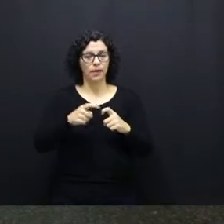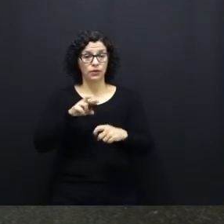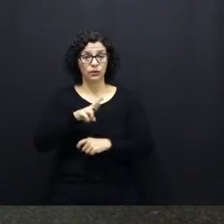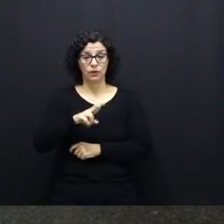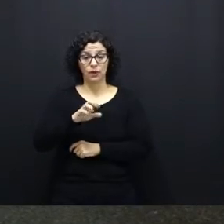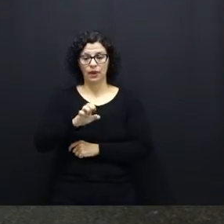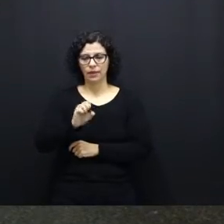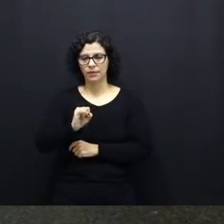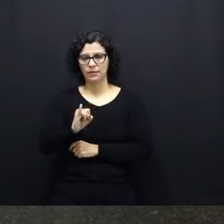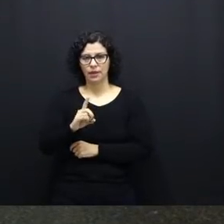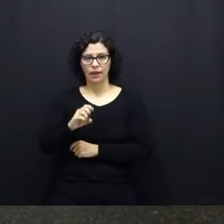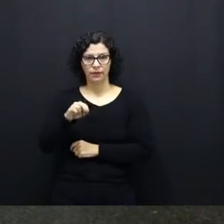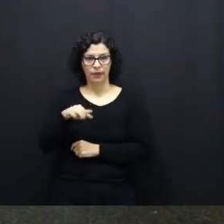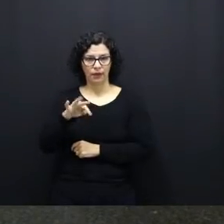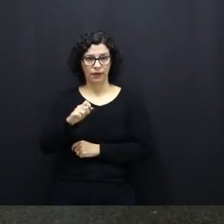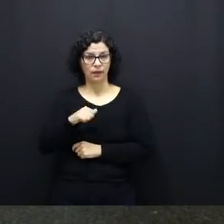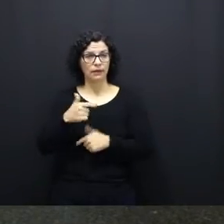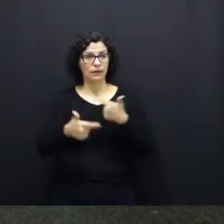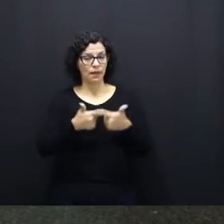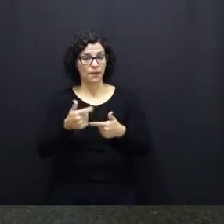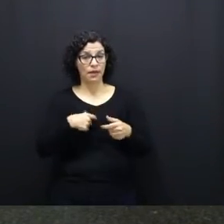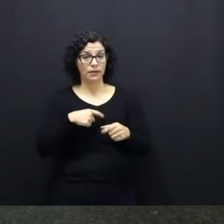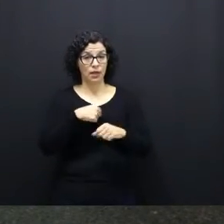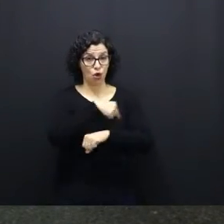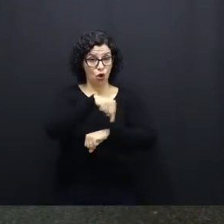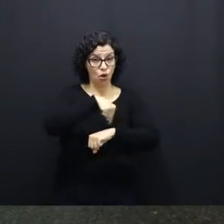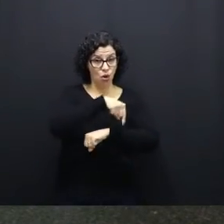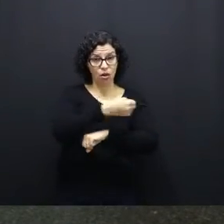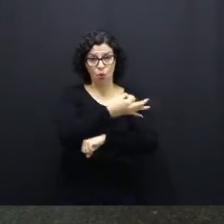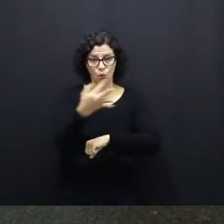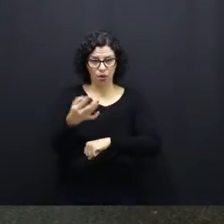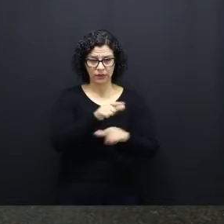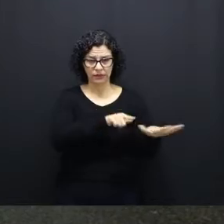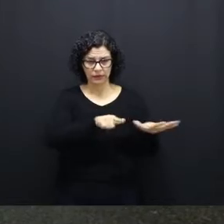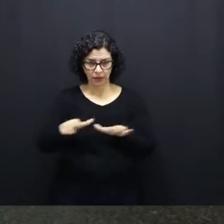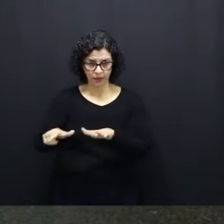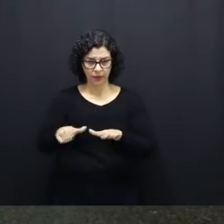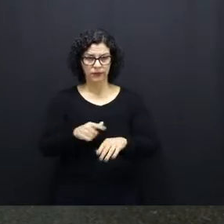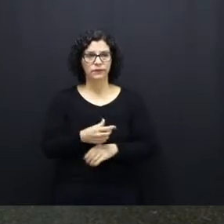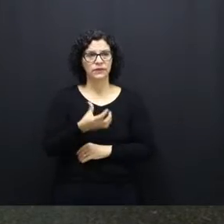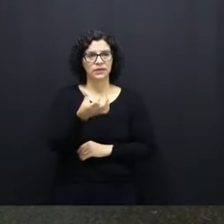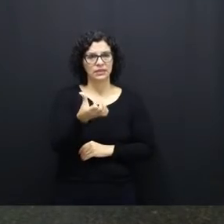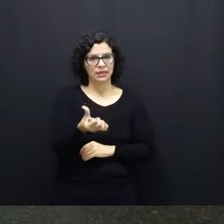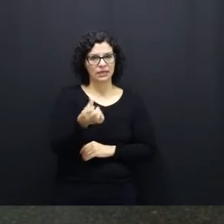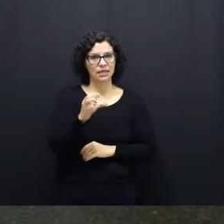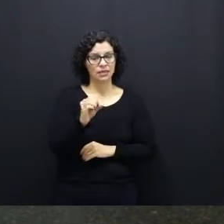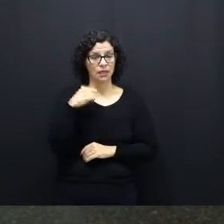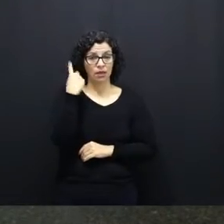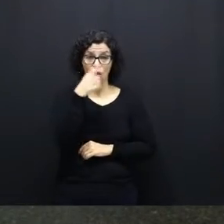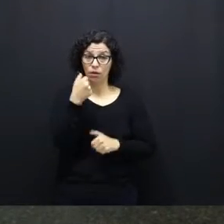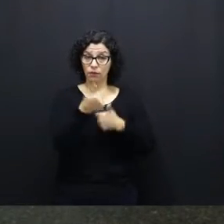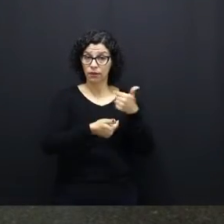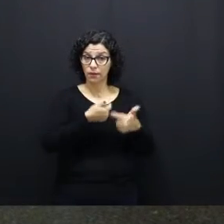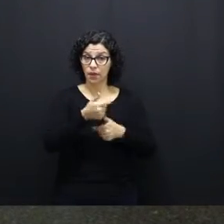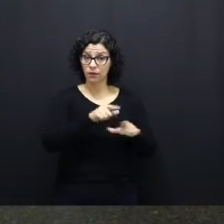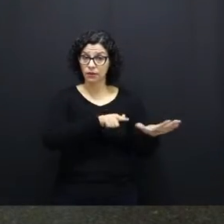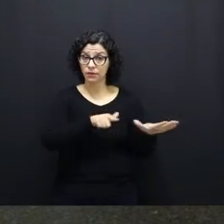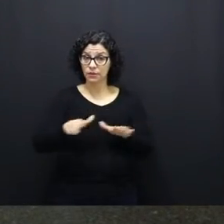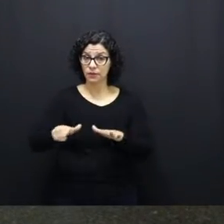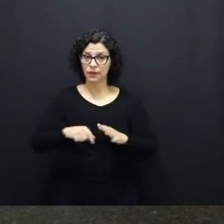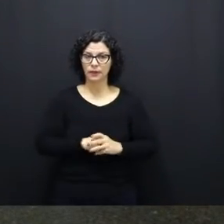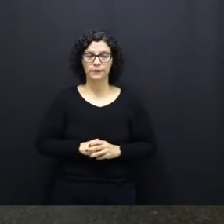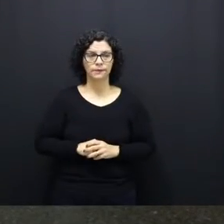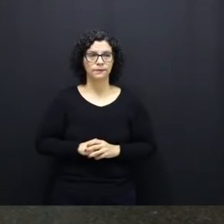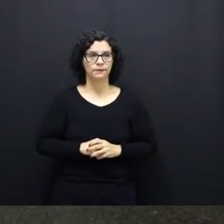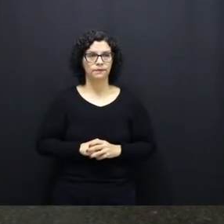Ele trabalha em média ele tem uma carga horária semanal de 60 horas o ou